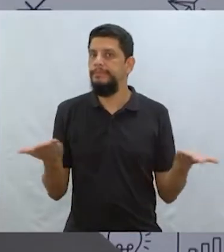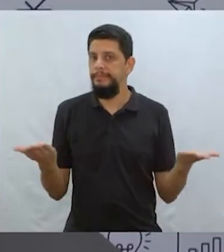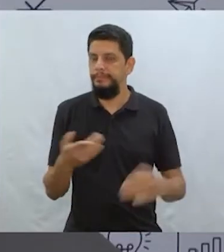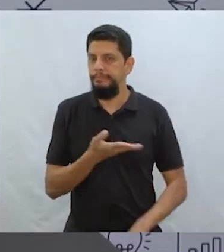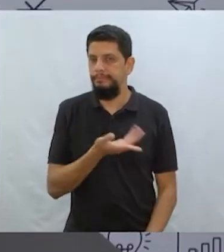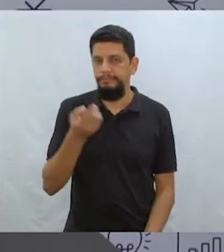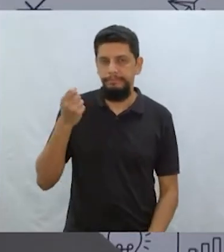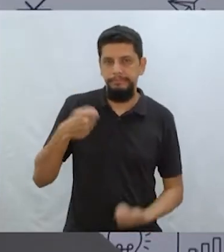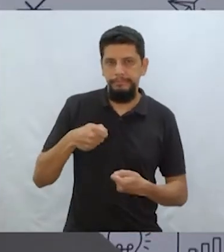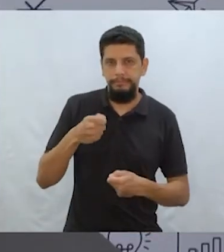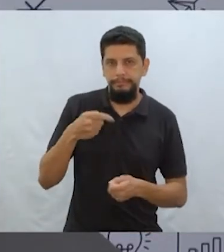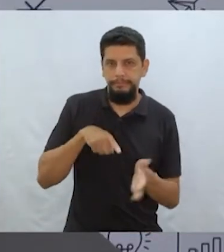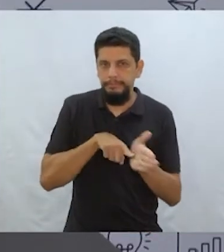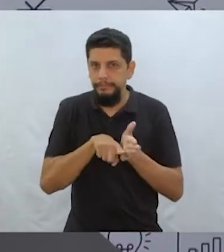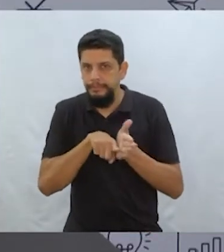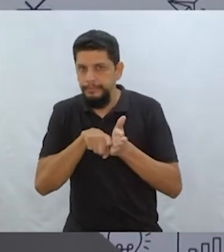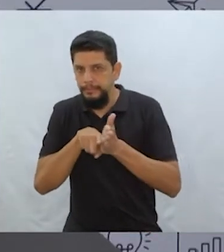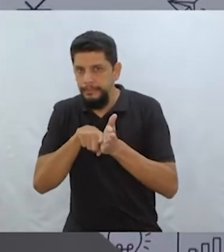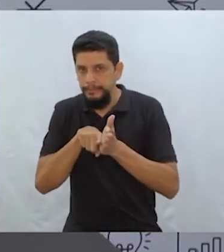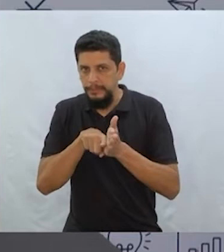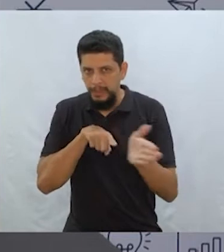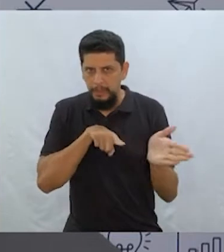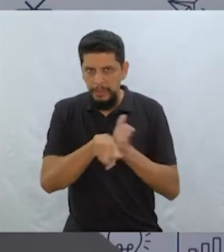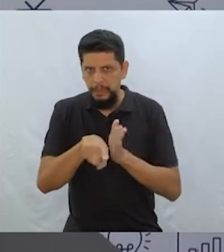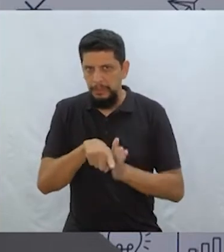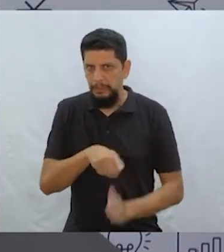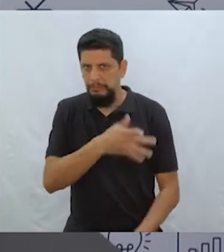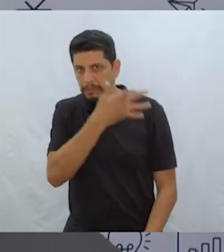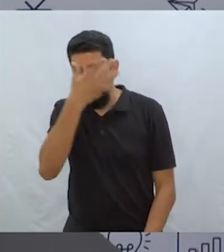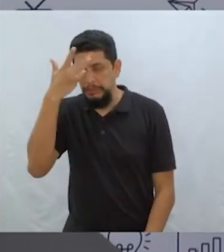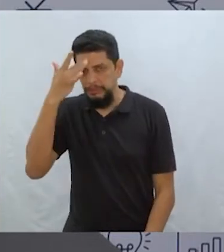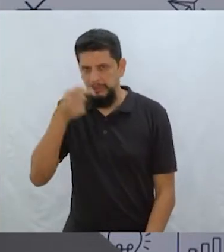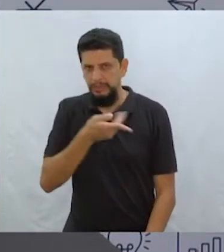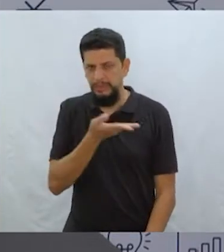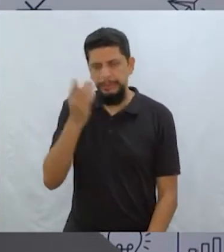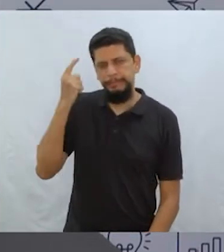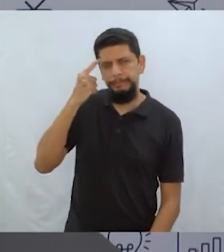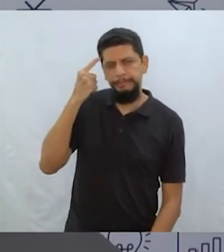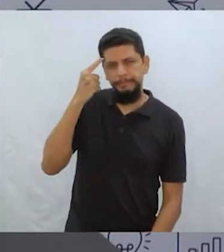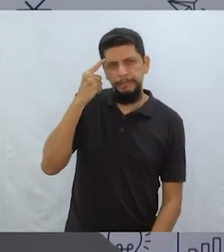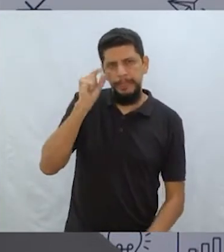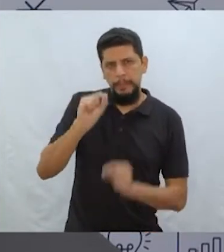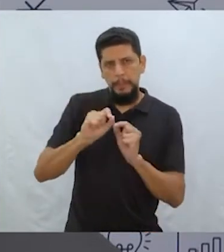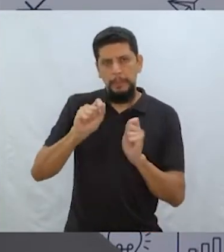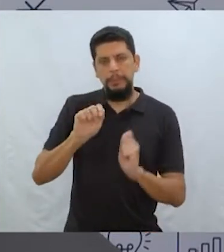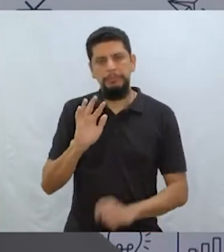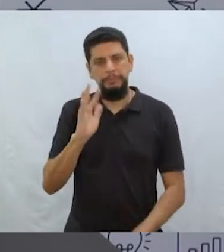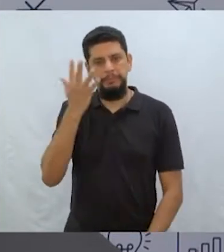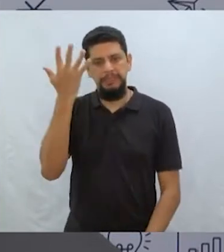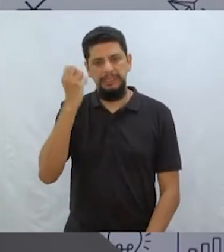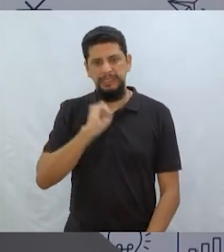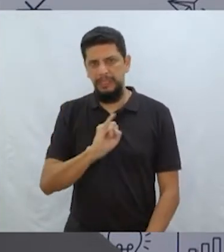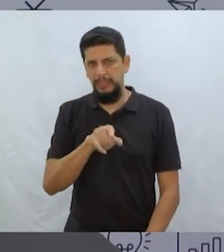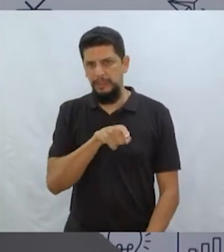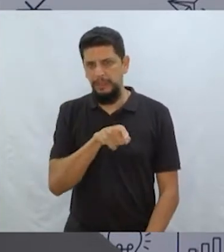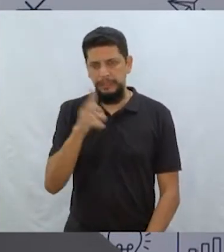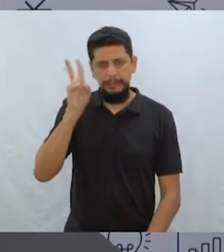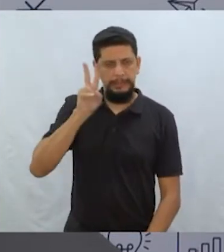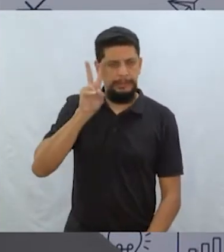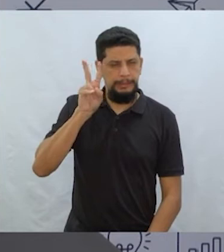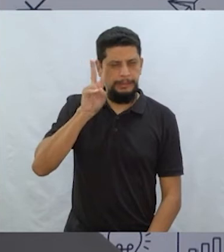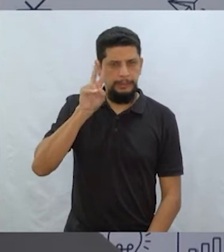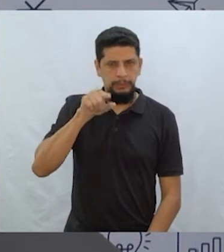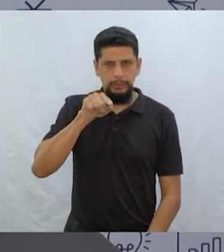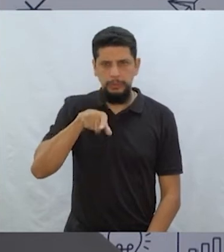E então precisou pesquisar perguntou para alguém ou você sabia ou você imaginou O que poderia ser será que você